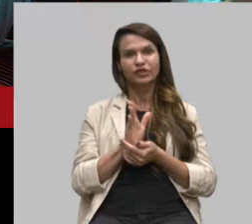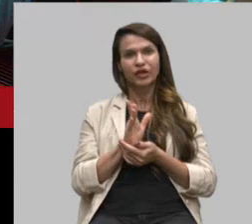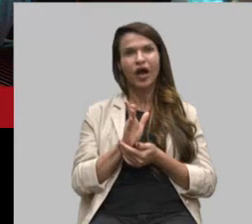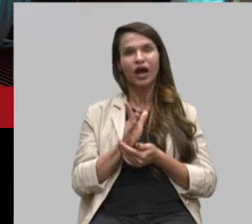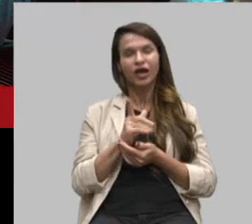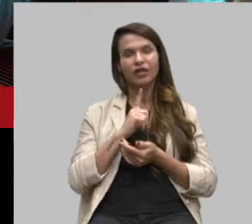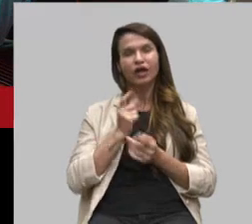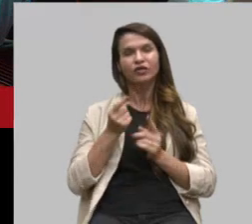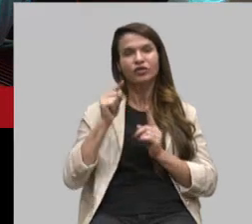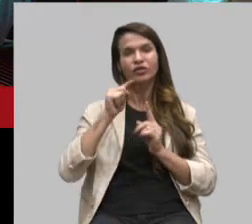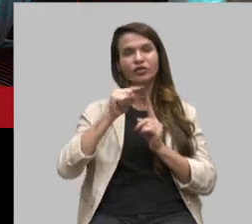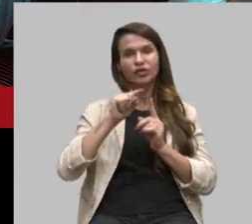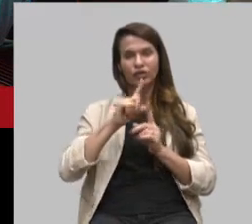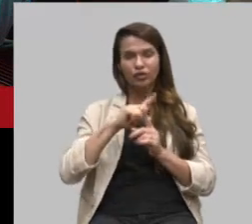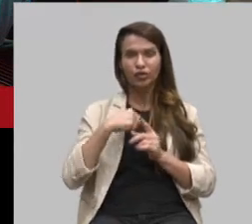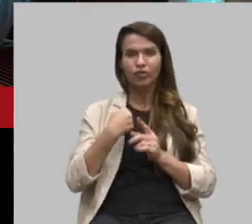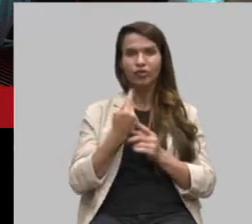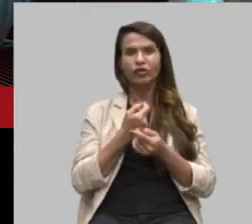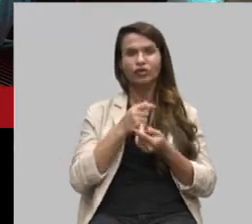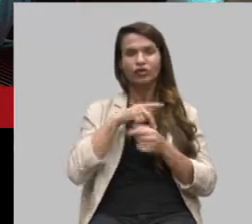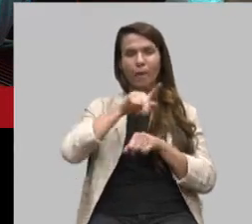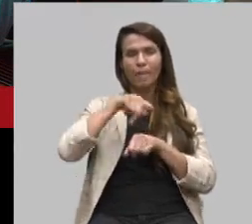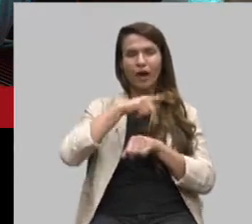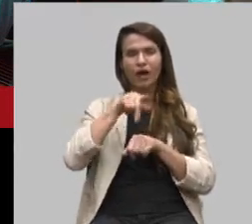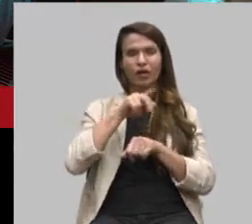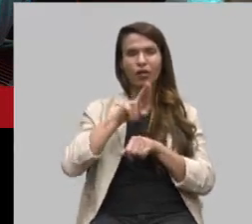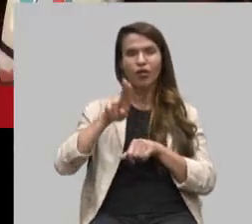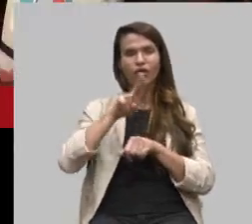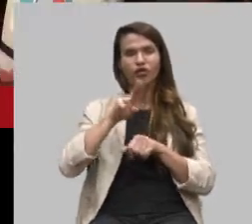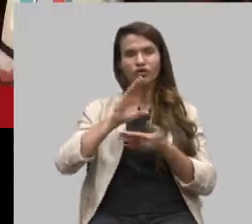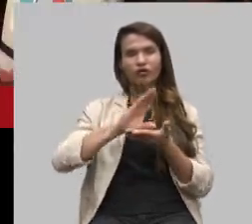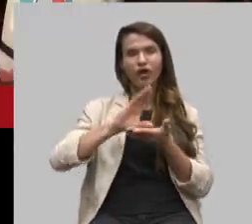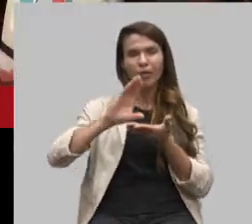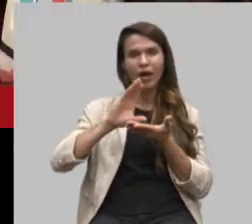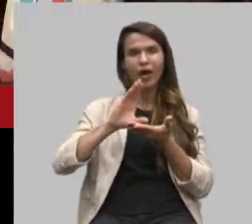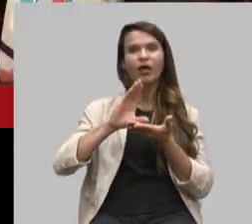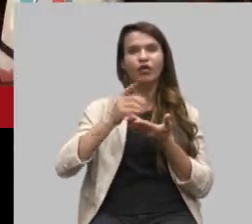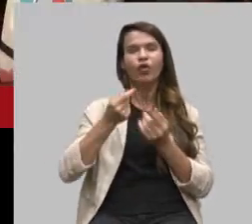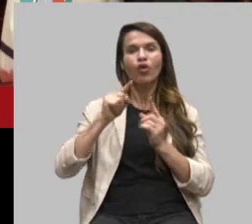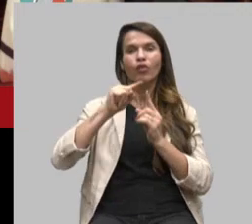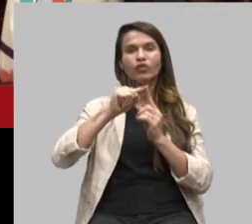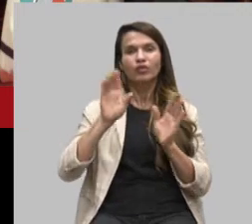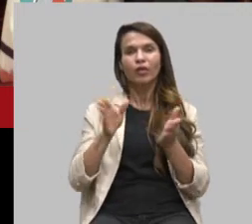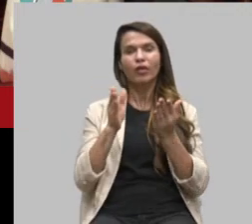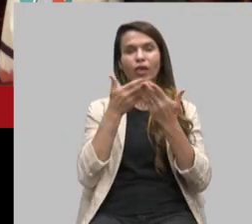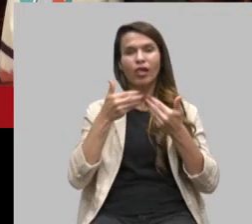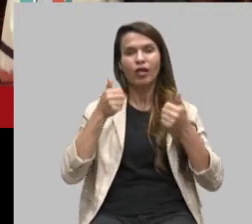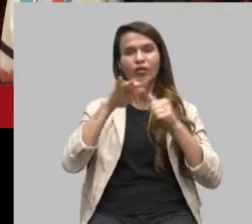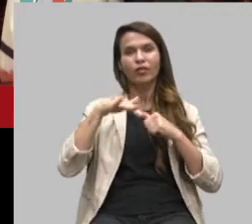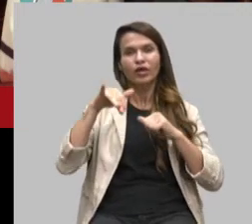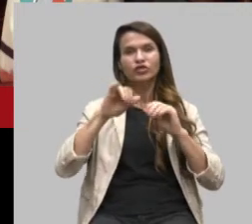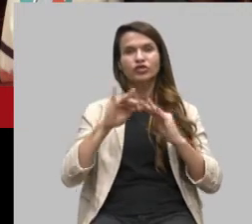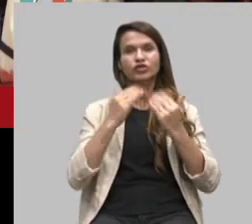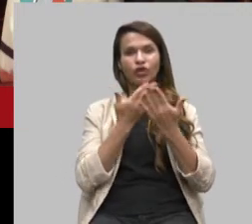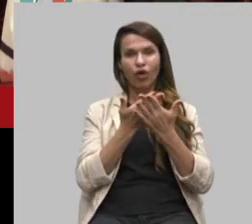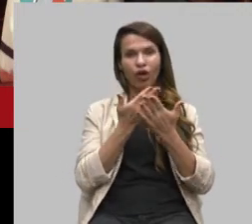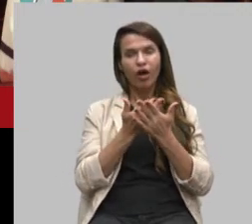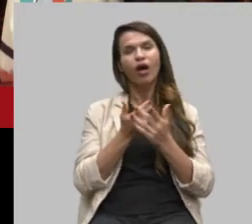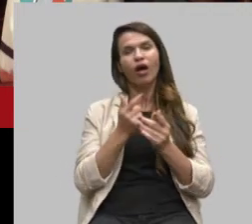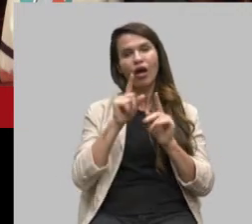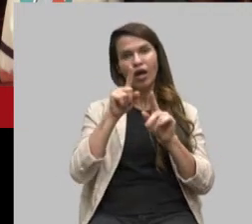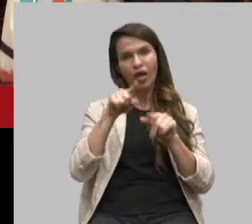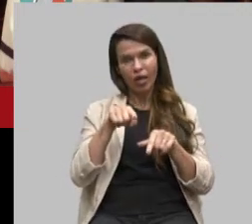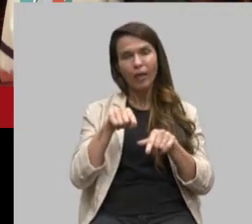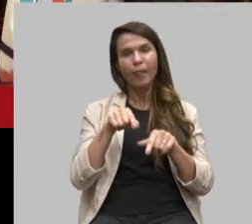objetivo no nosso estado em todo o país que é uso de verbas recebidas com a finalidade de promover melhorias nos ambientes escolares que é literalmente se a verba vai paraa